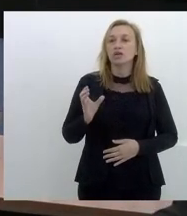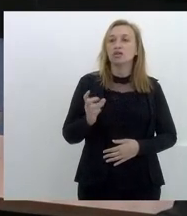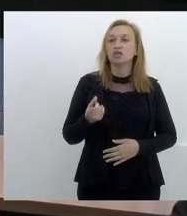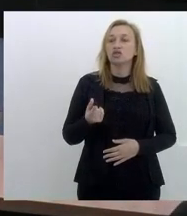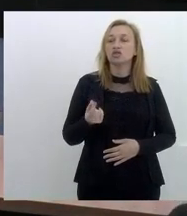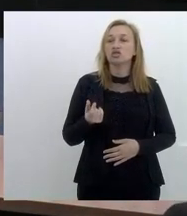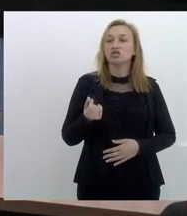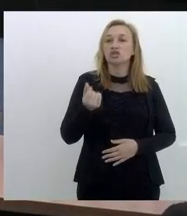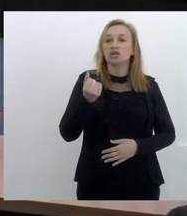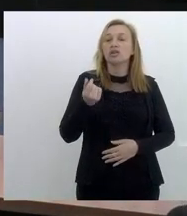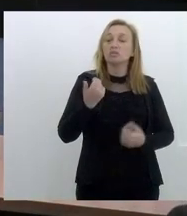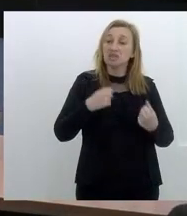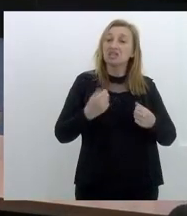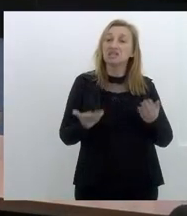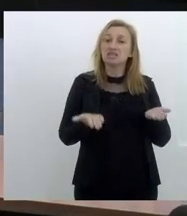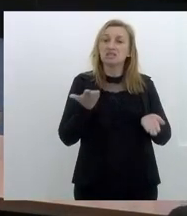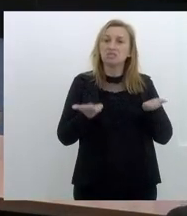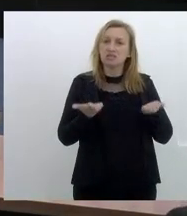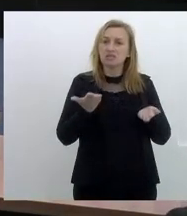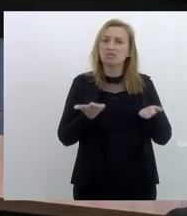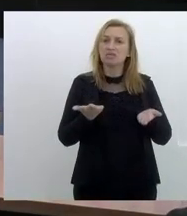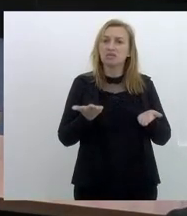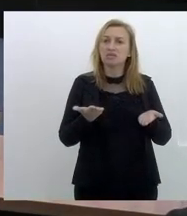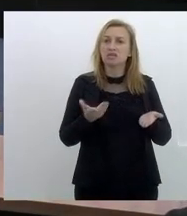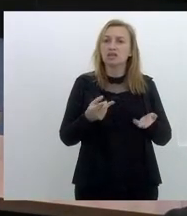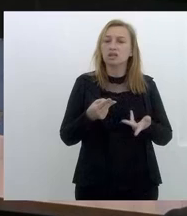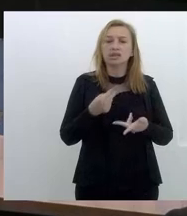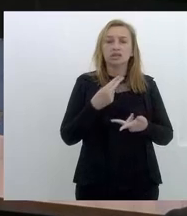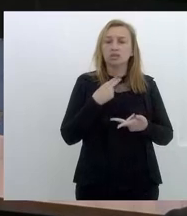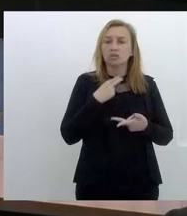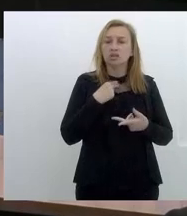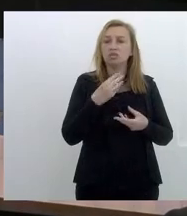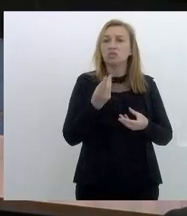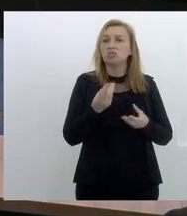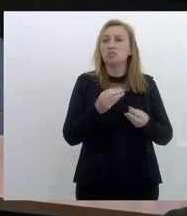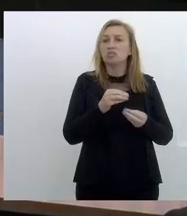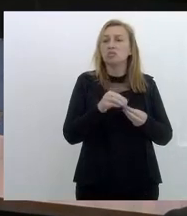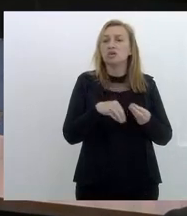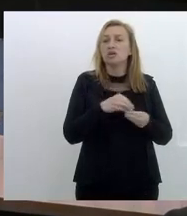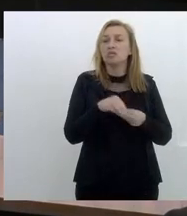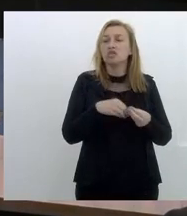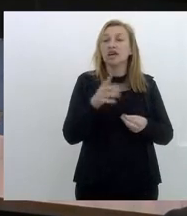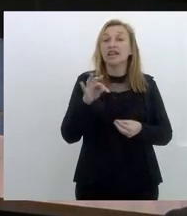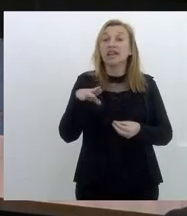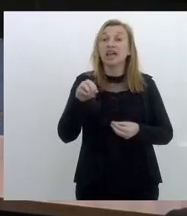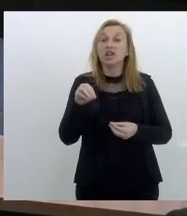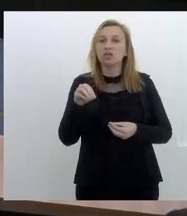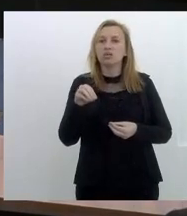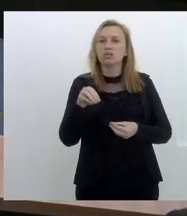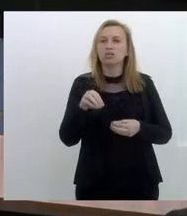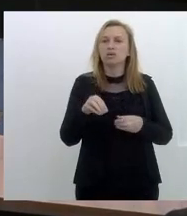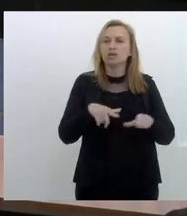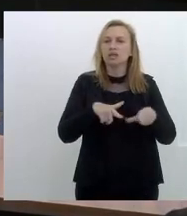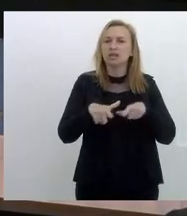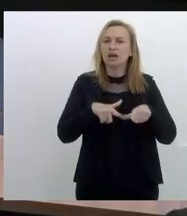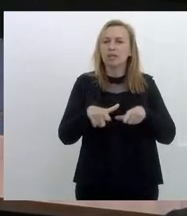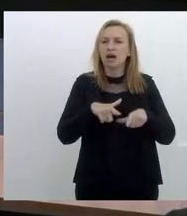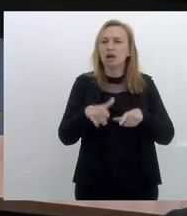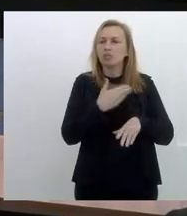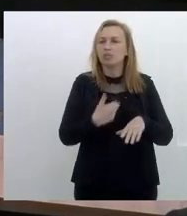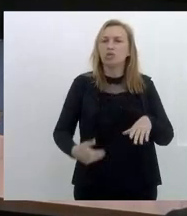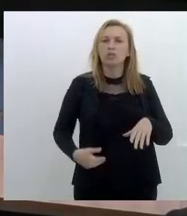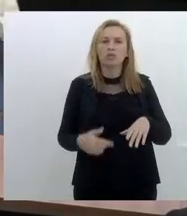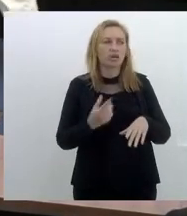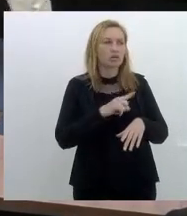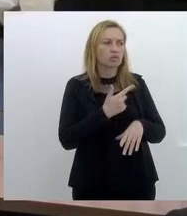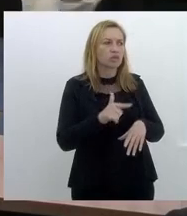porque você tem estabilidade não vamos mexer no teto para o serviço público mas não tem teto